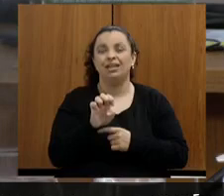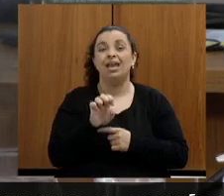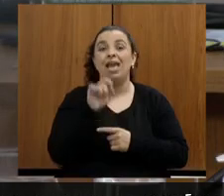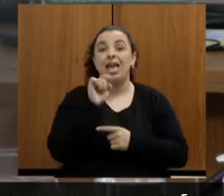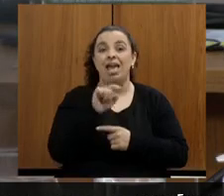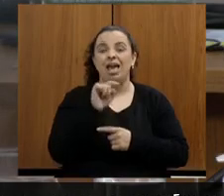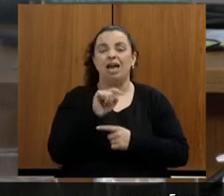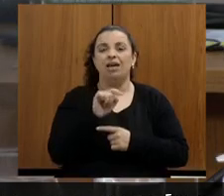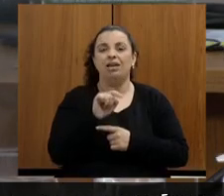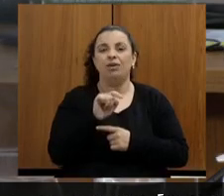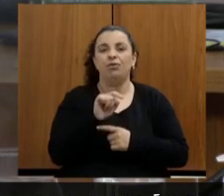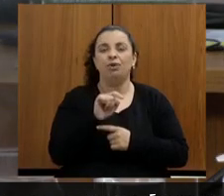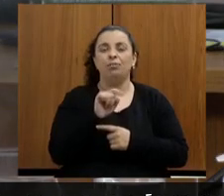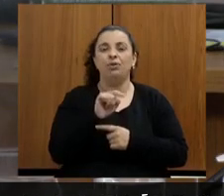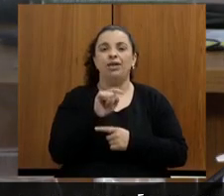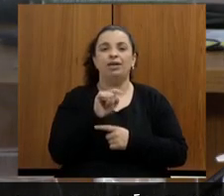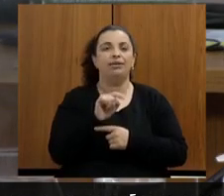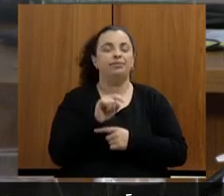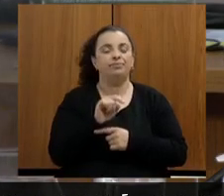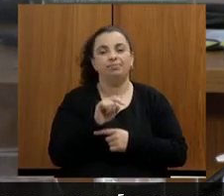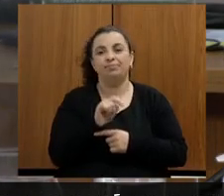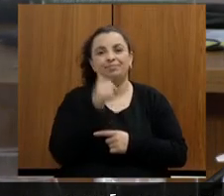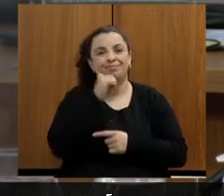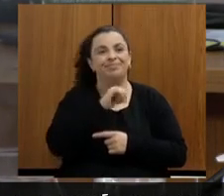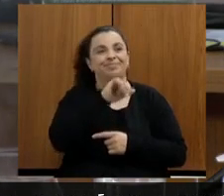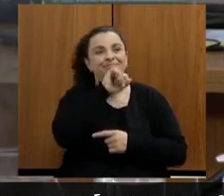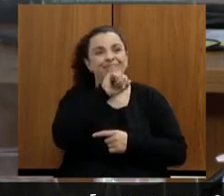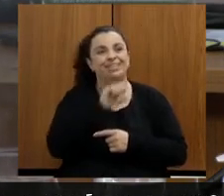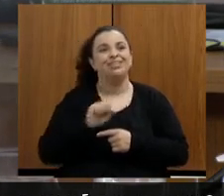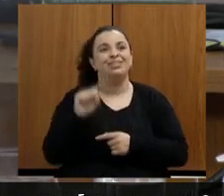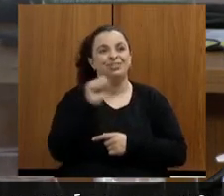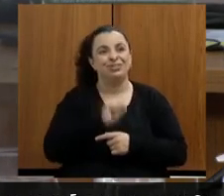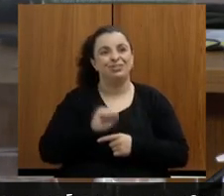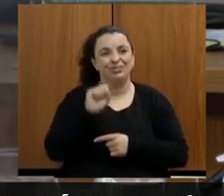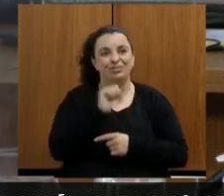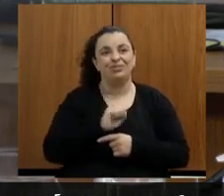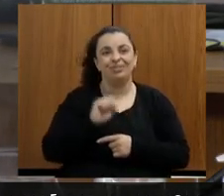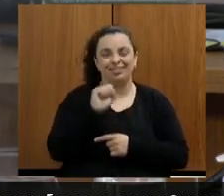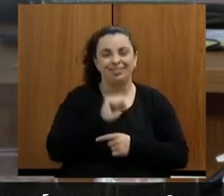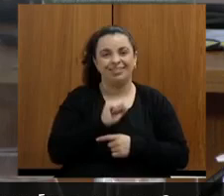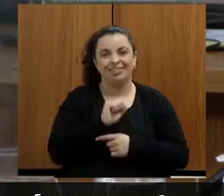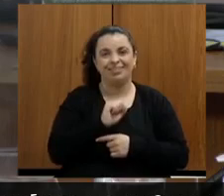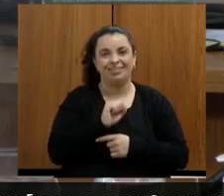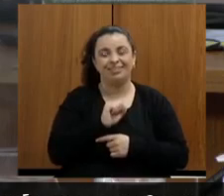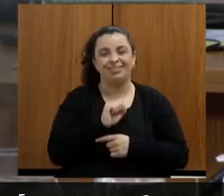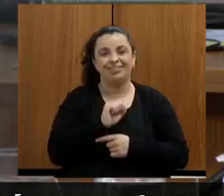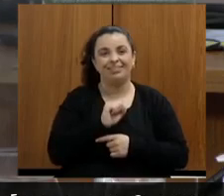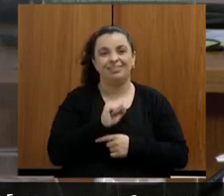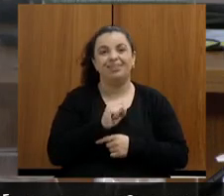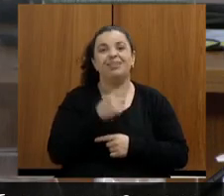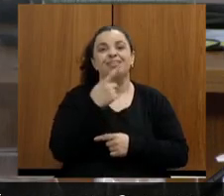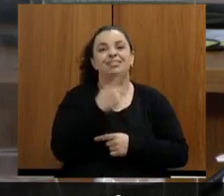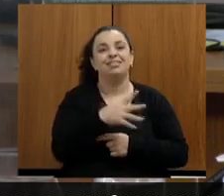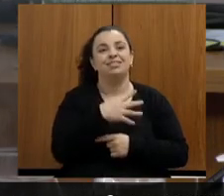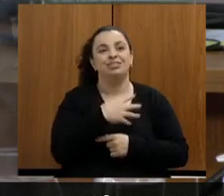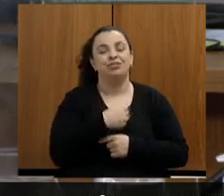que dar o esse esse rapaz menino para uma pessoa Criar e